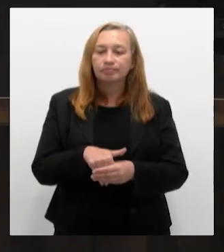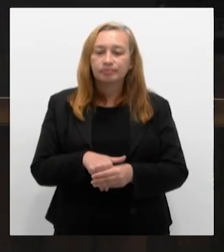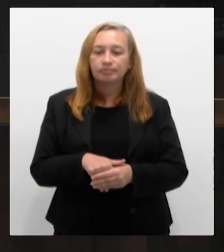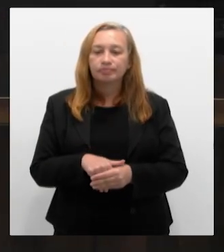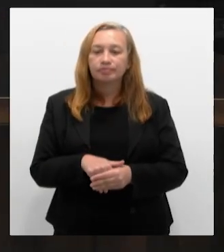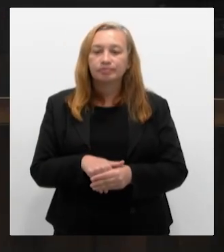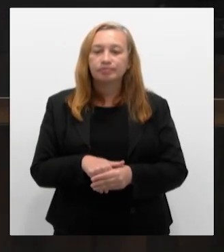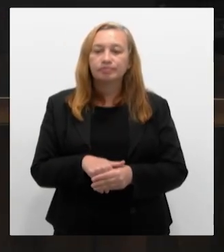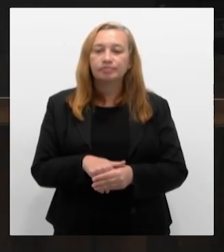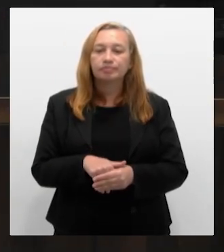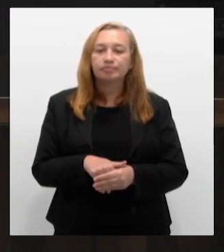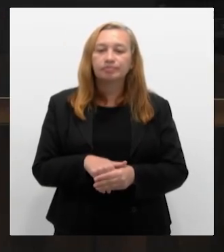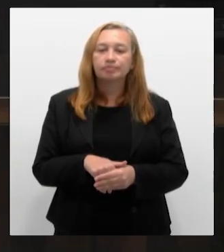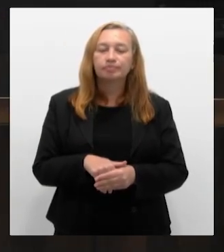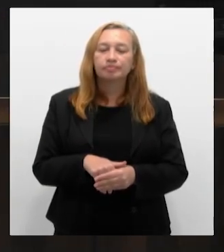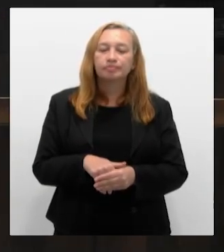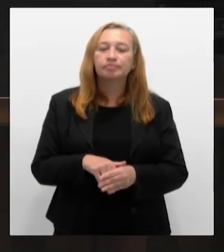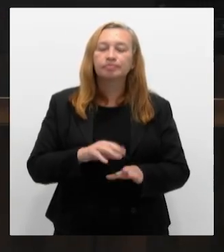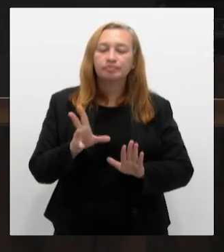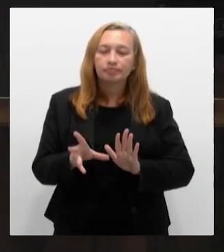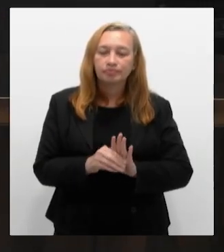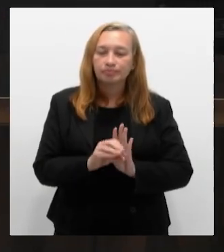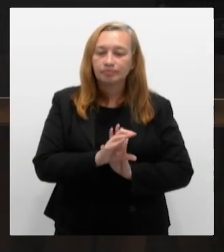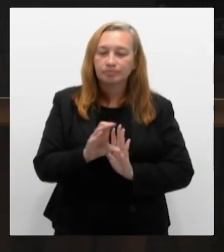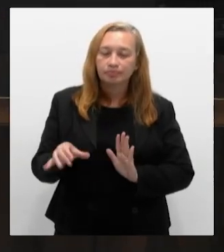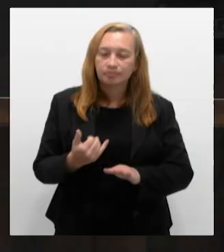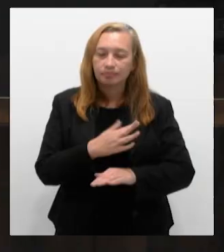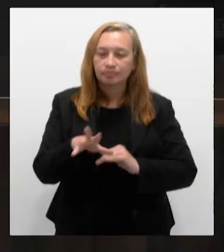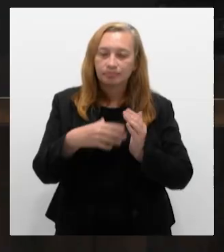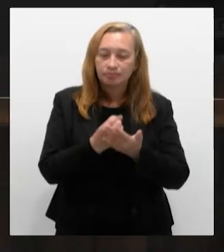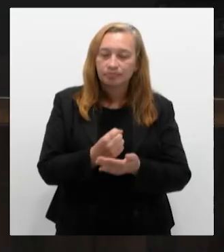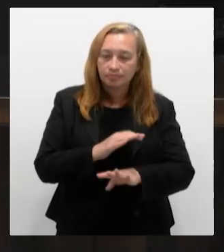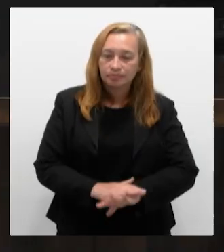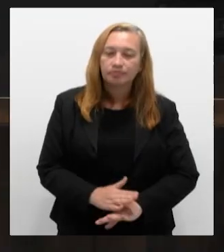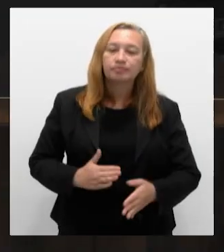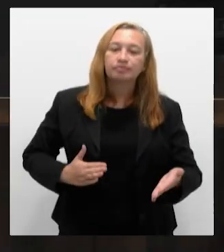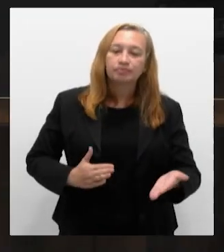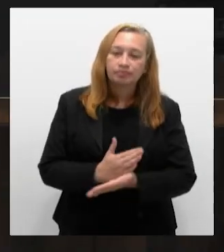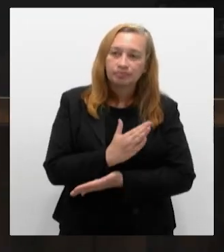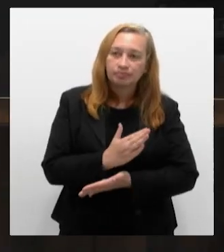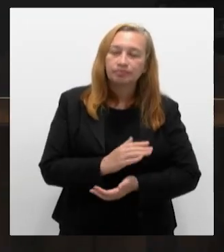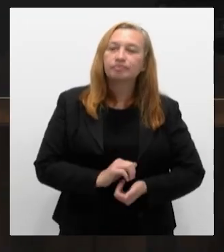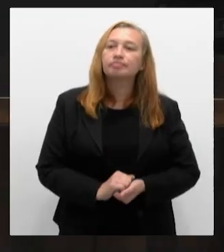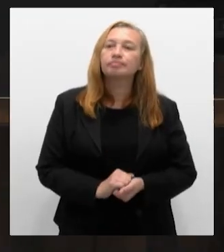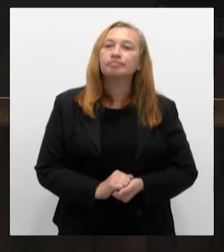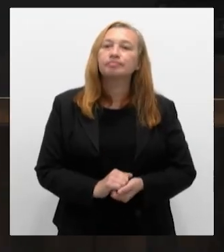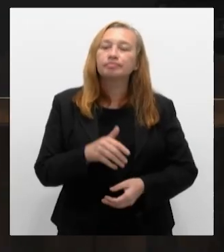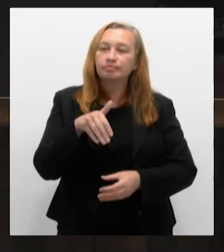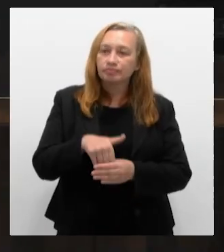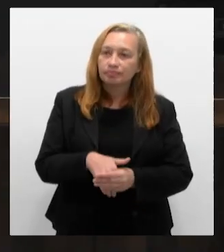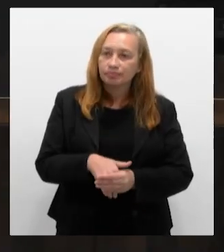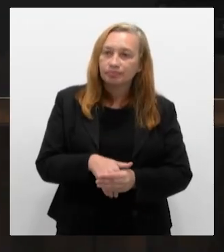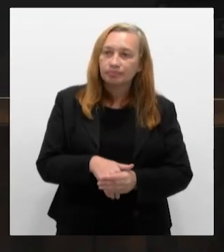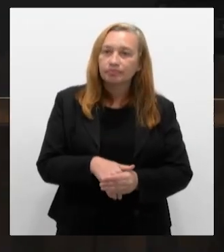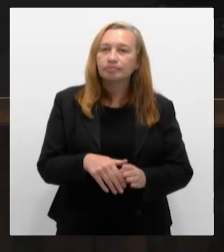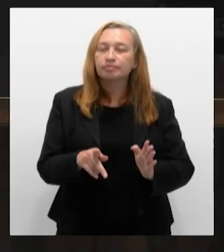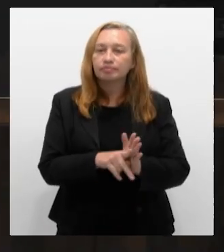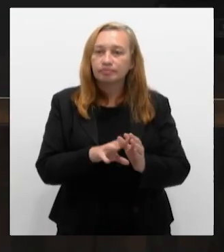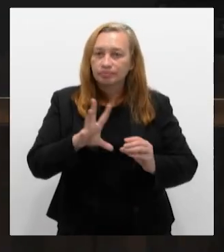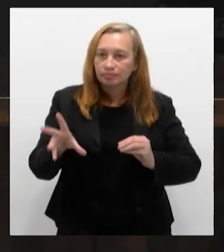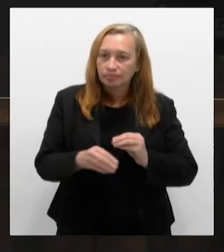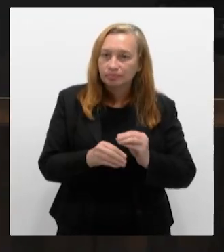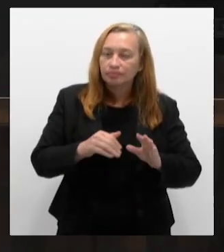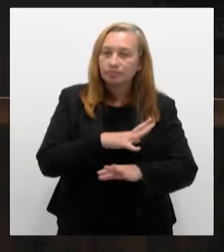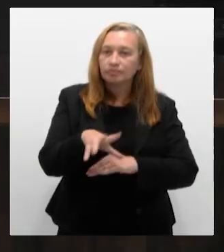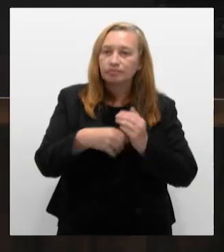discussão. Em votação, as emendas da CCJ. Senhores que aprovam, permaneçam como estão. Aprovado. Em votação, o projeto assim emendado.